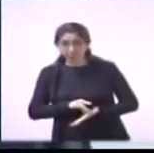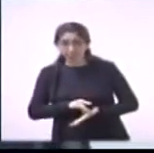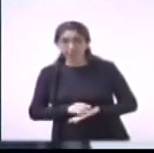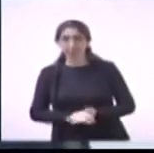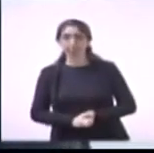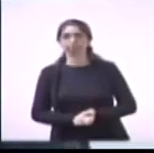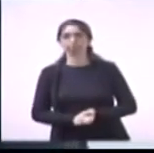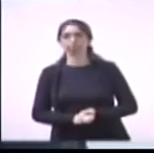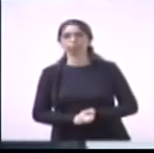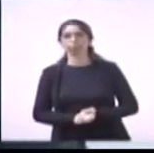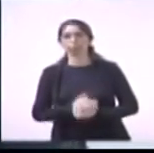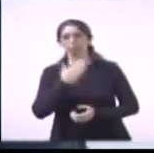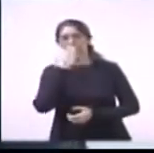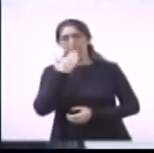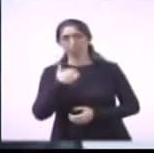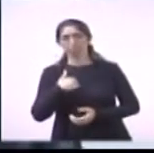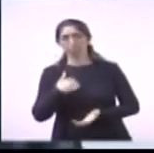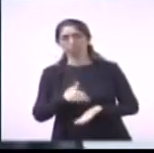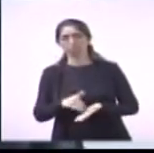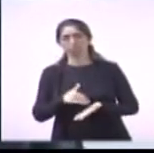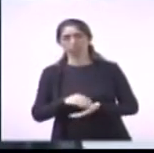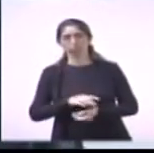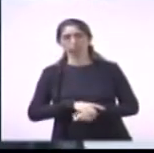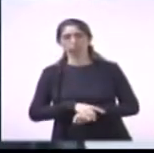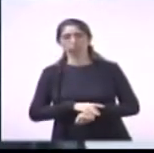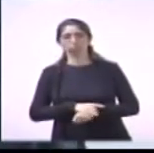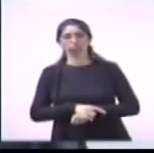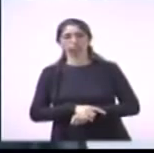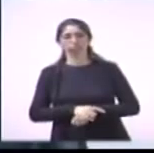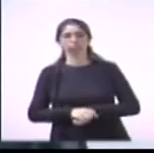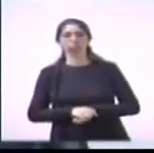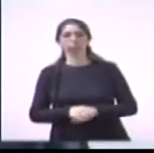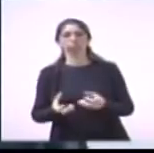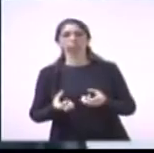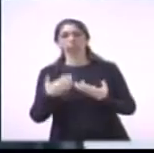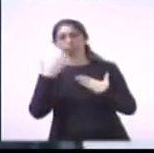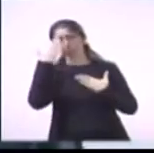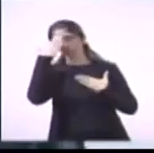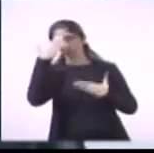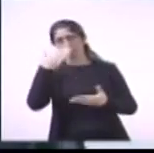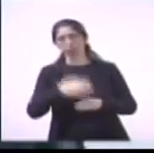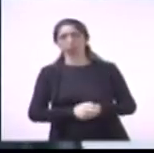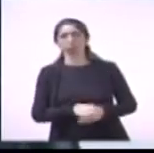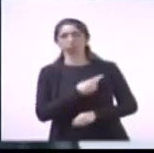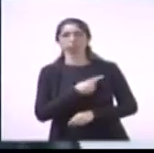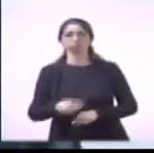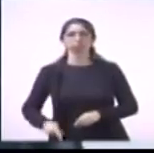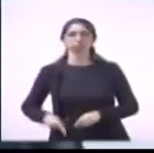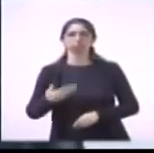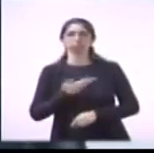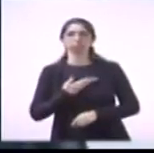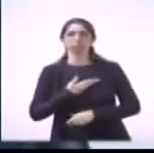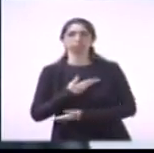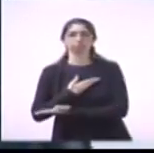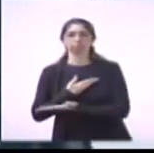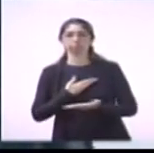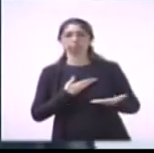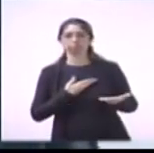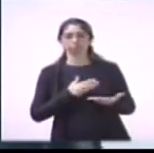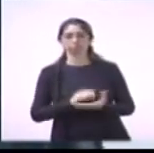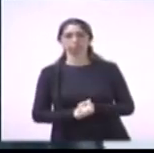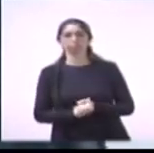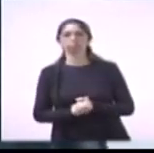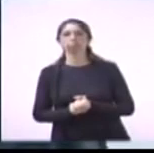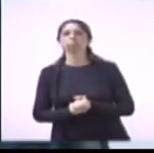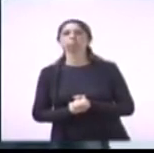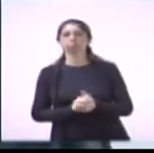foi pedido mesmo pelo secretário de Segurança. Primeiro, agradecer, senhor presidente, e aos demais colegas pela presteza de colocar